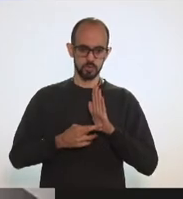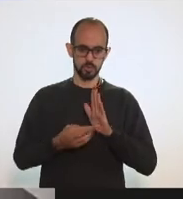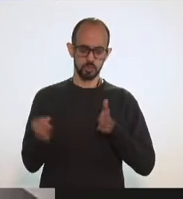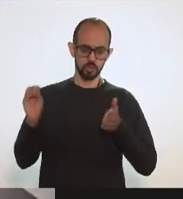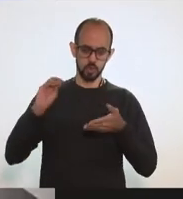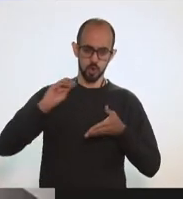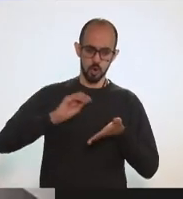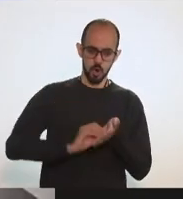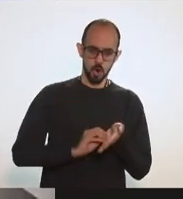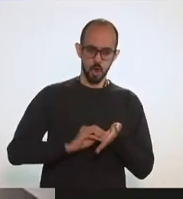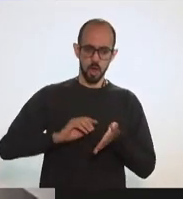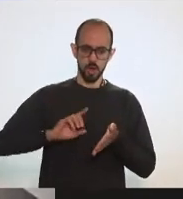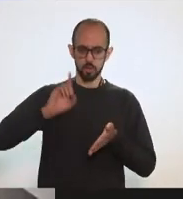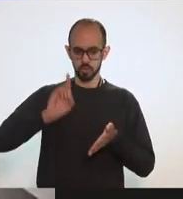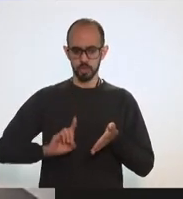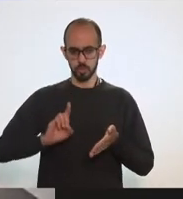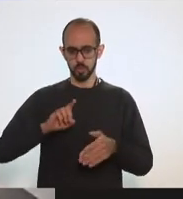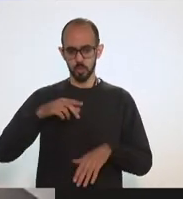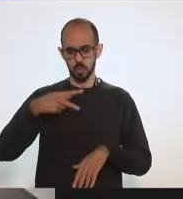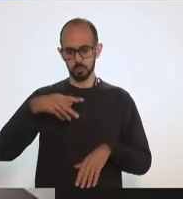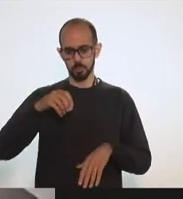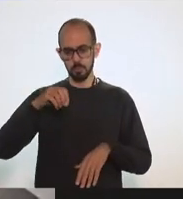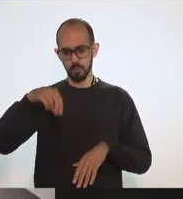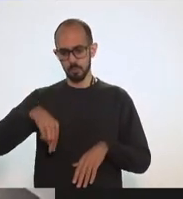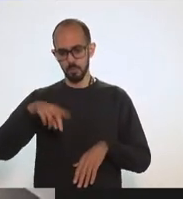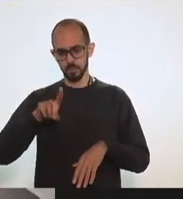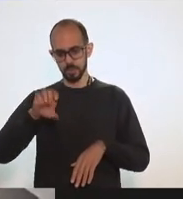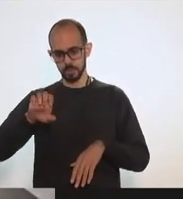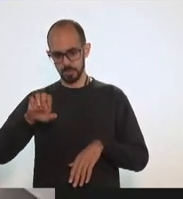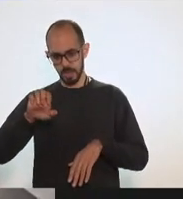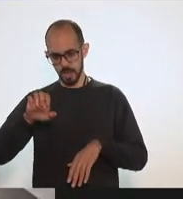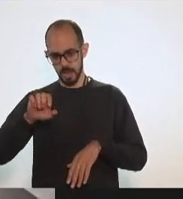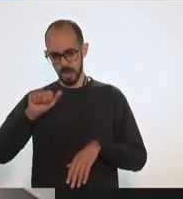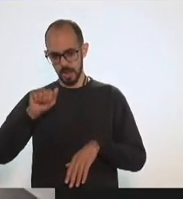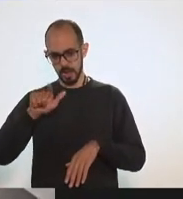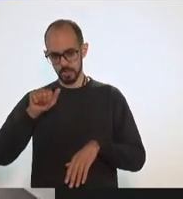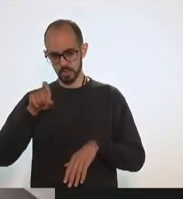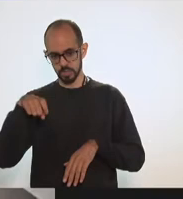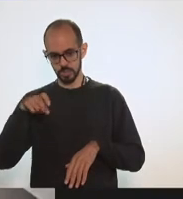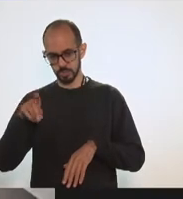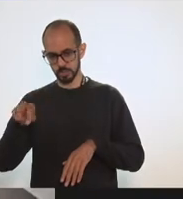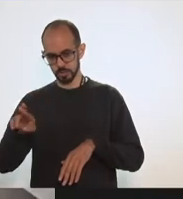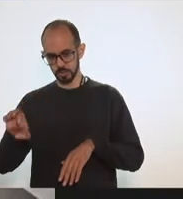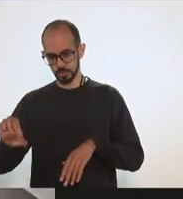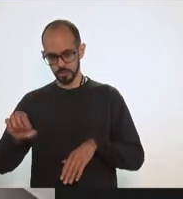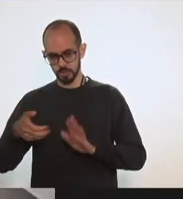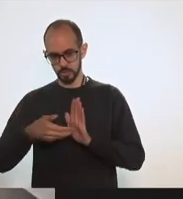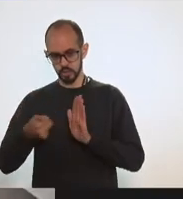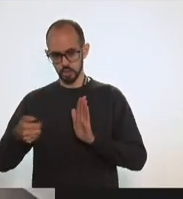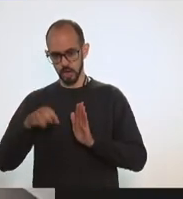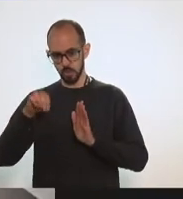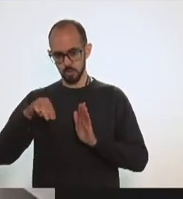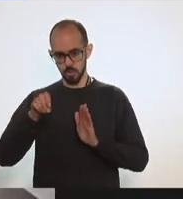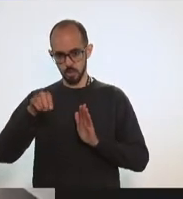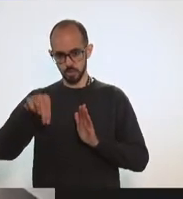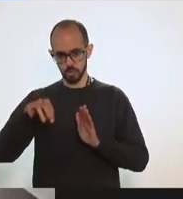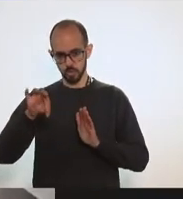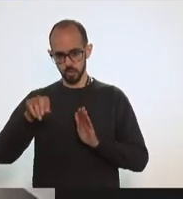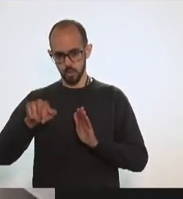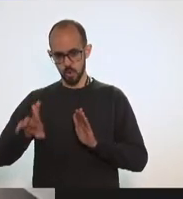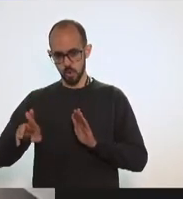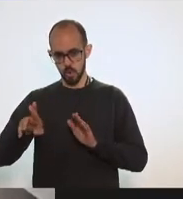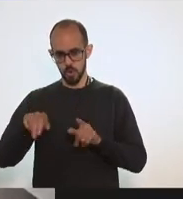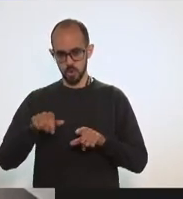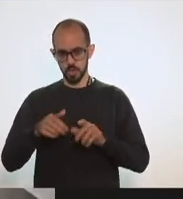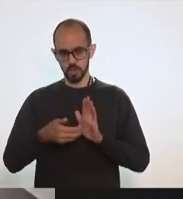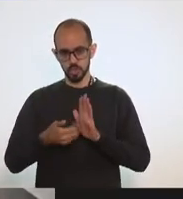o diretor Pondé e excluir o monitor e quem mais, Vossa Excelência, e o Vrobel, né? O diretor